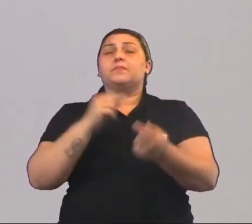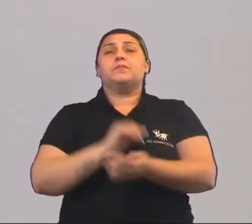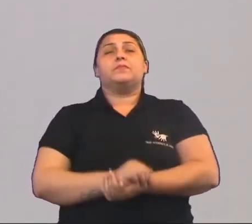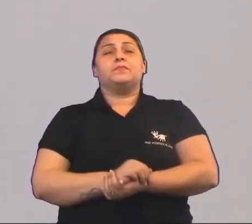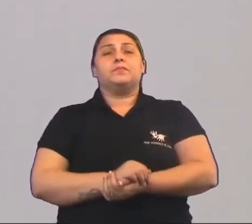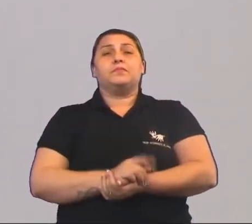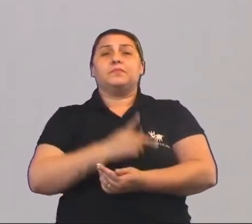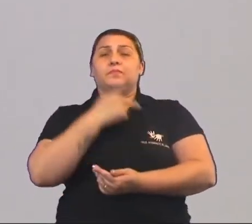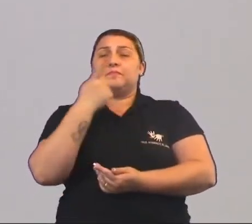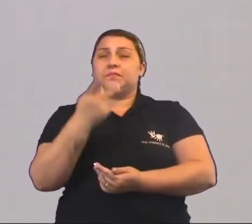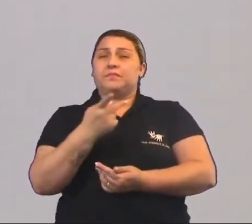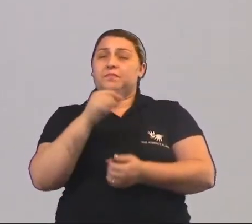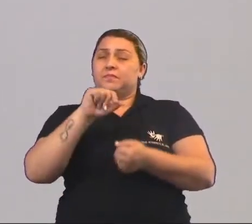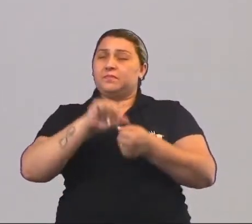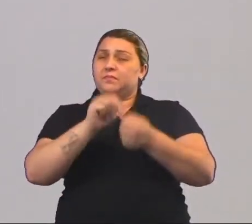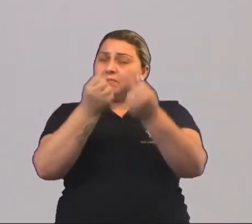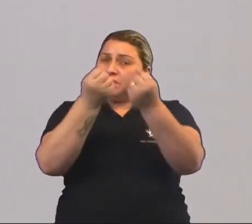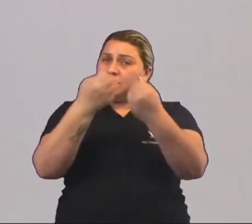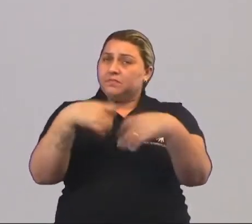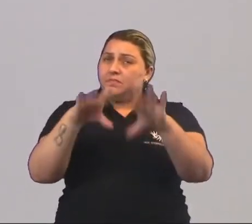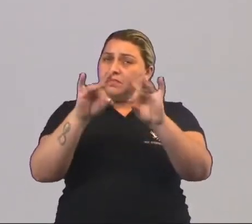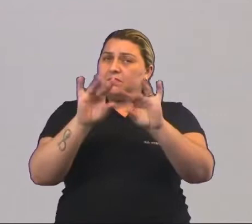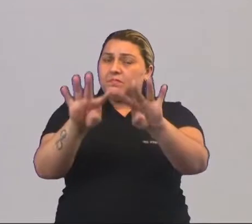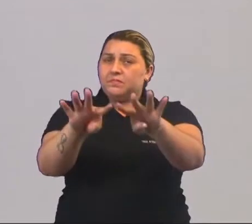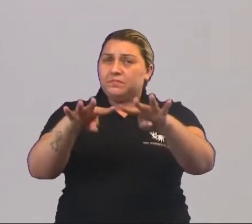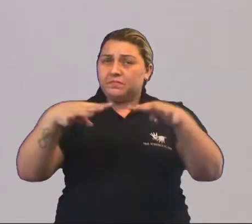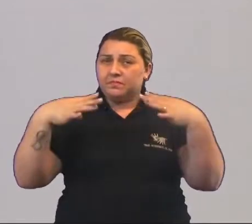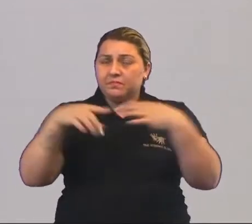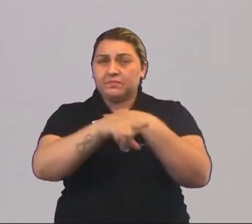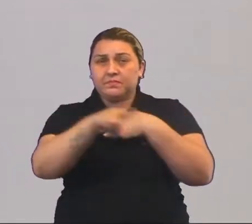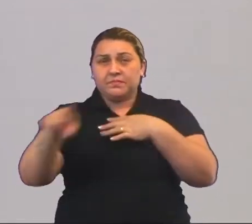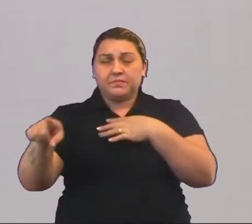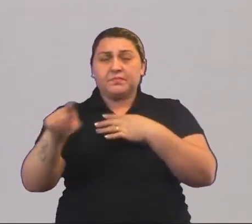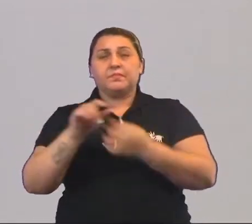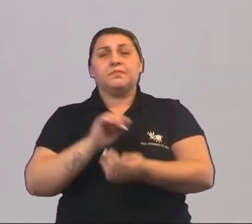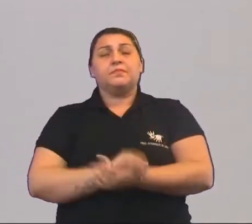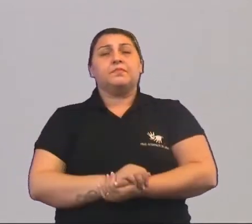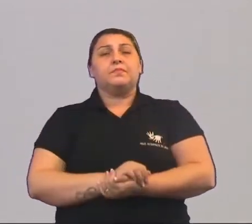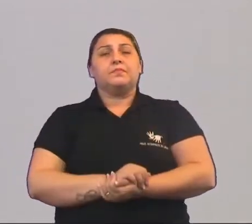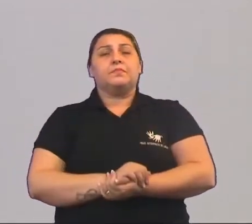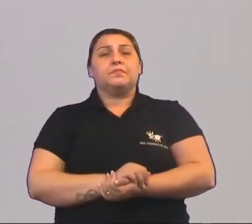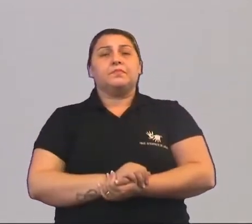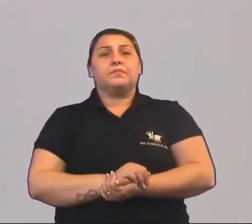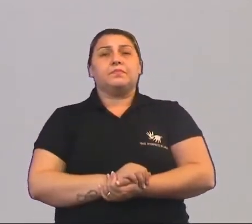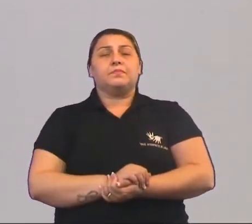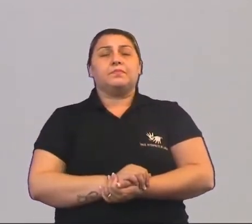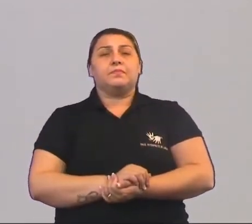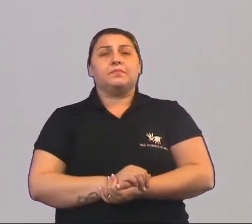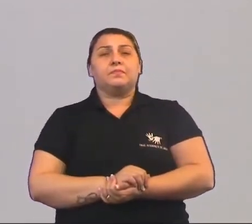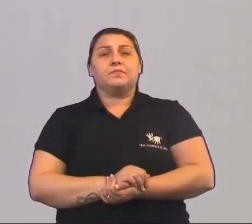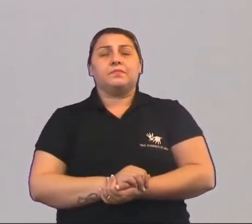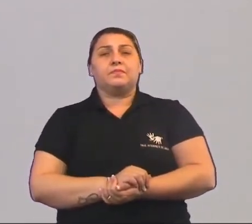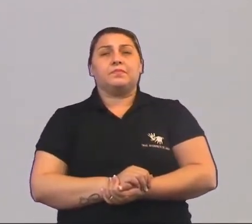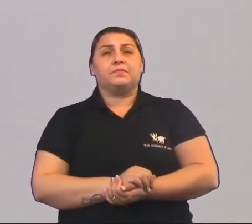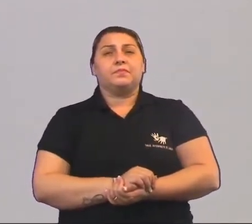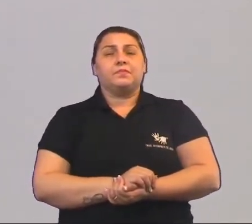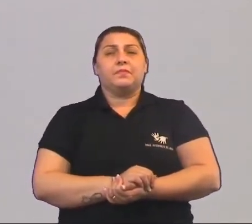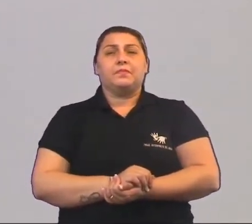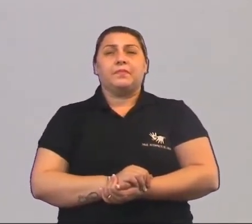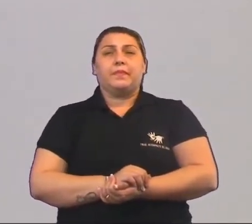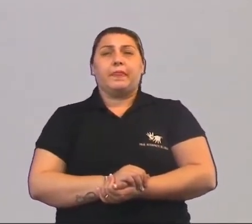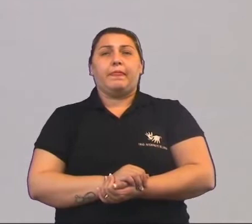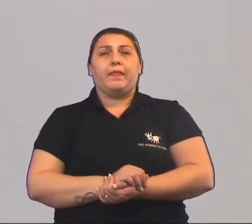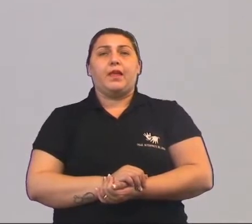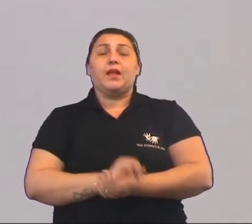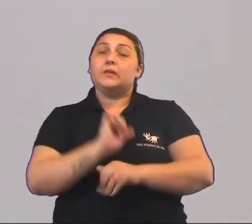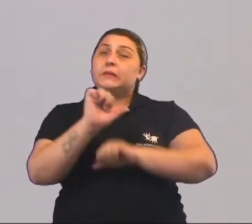eu fiz todas essas considerações para chamar a atenção de vocês ao seguinte aspecto. Será que